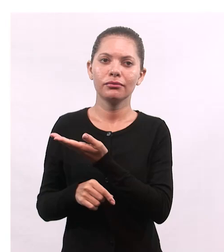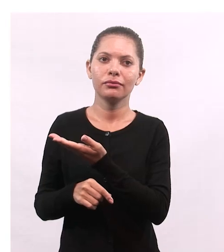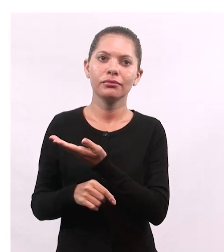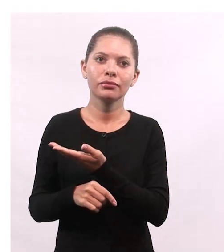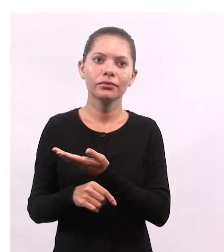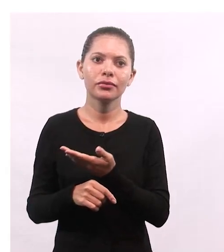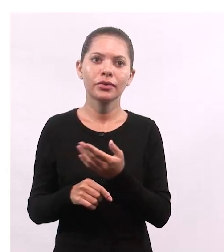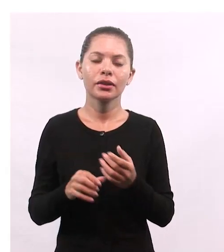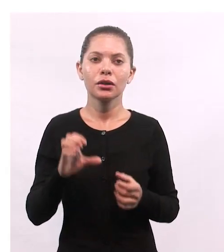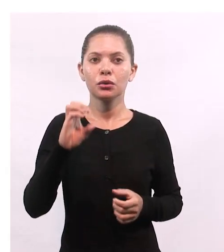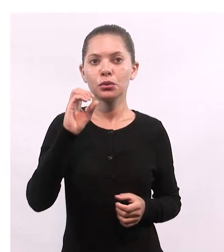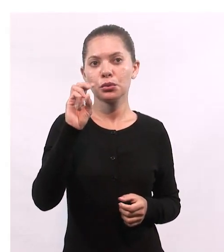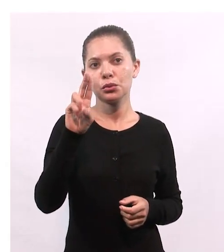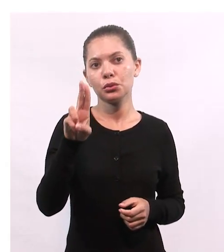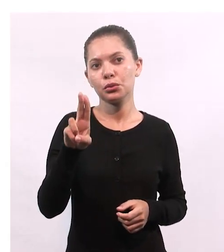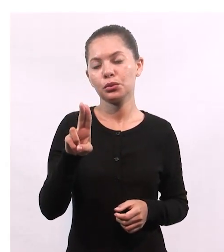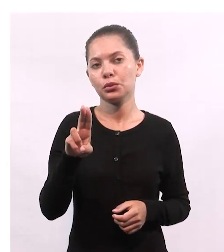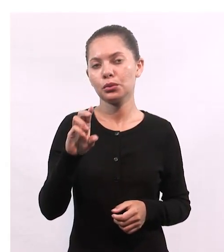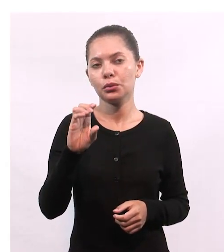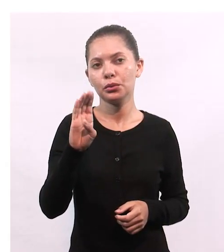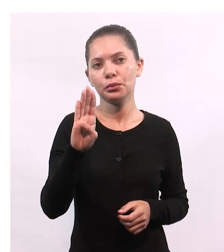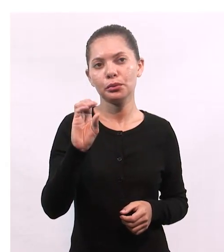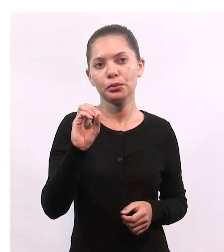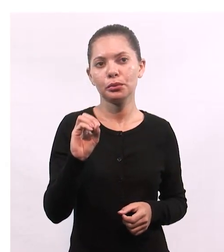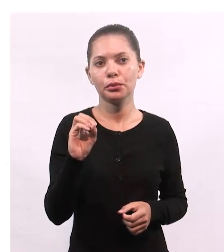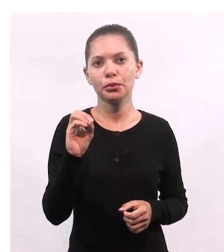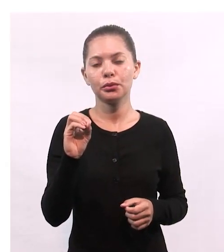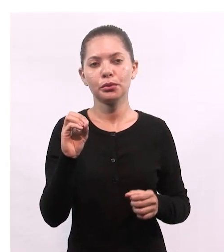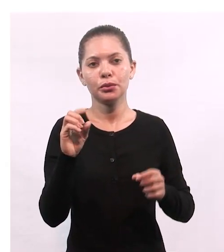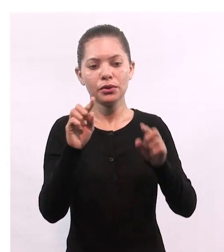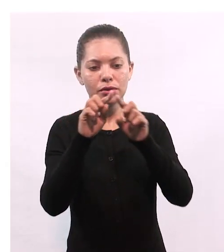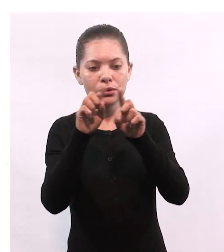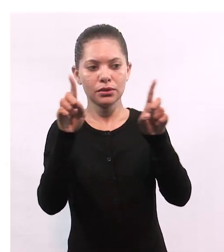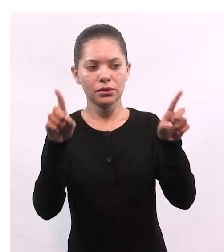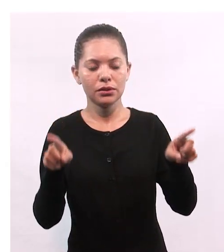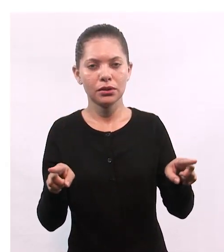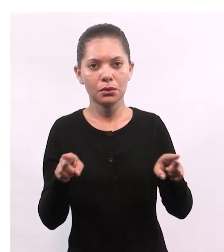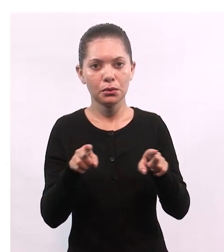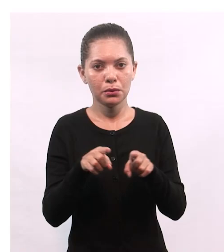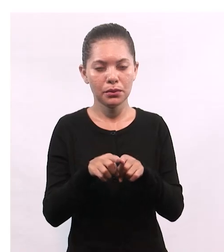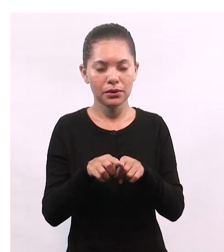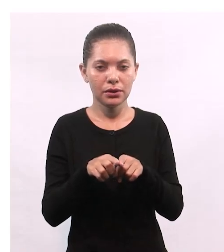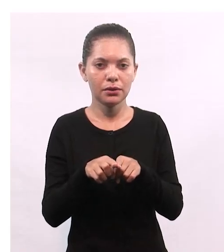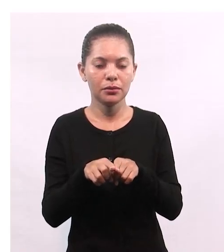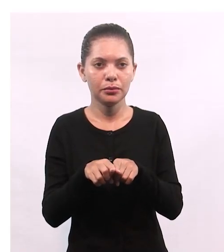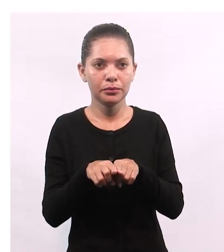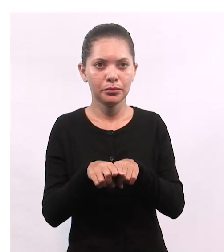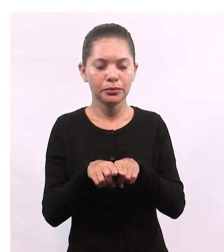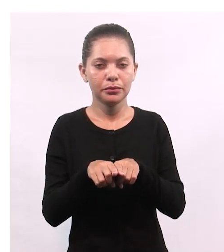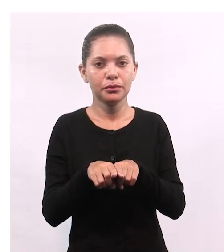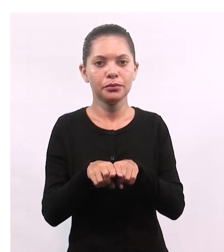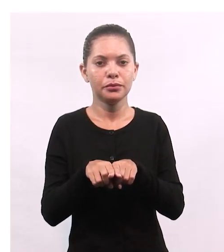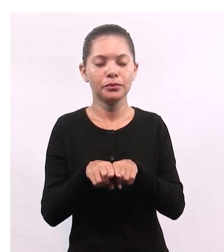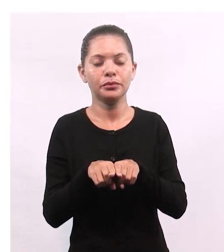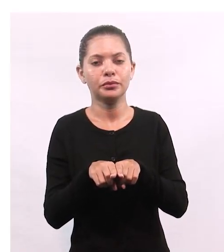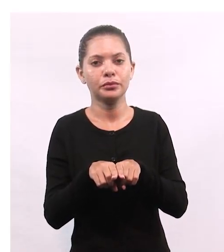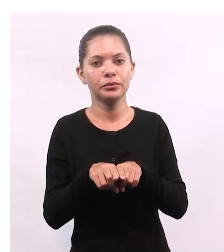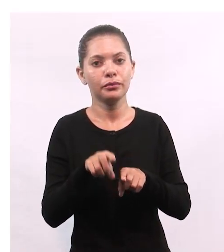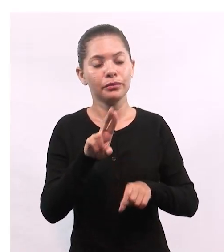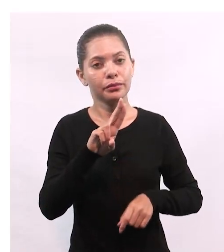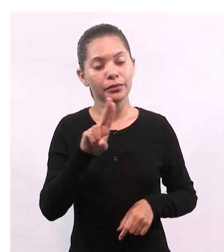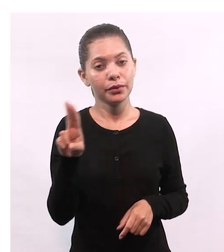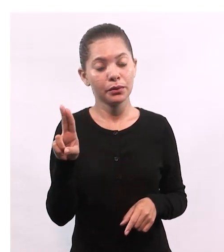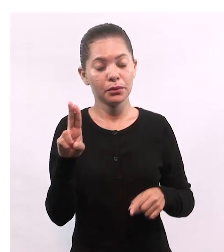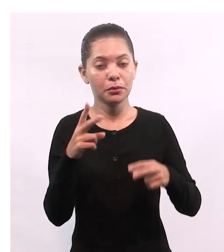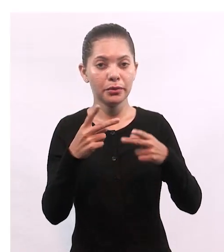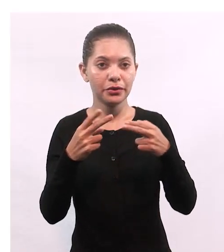paralelepípedo. Só que o cubo, ele tem lados que são quadrados. Por isso que a gente vai chamar de, essa